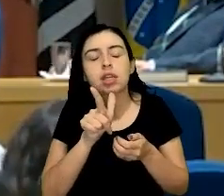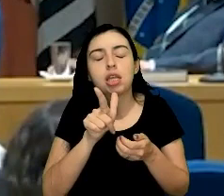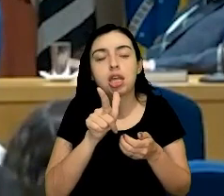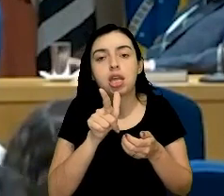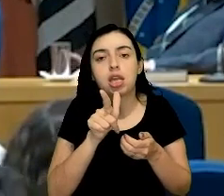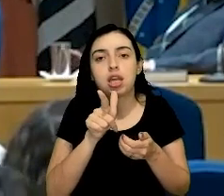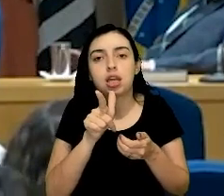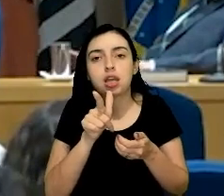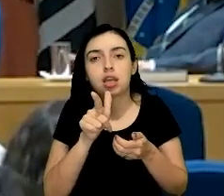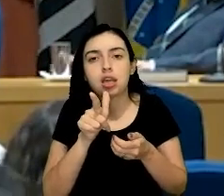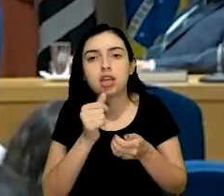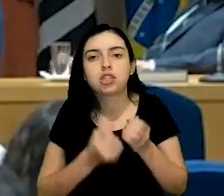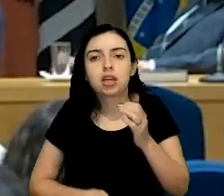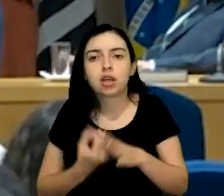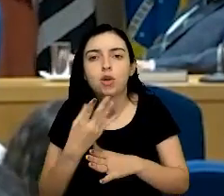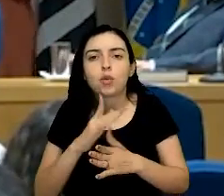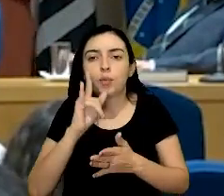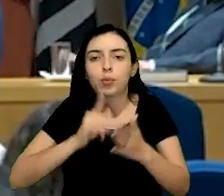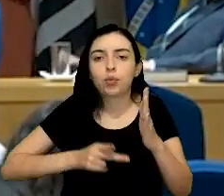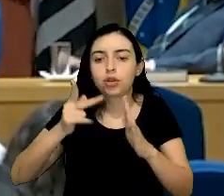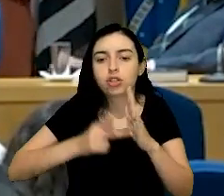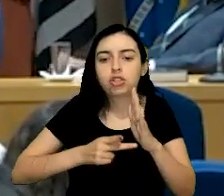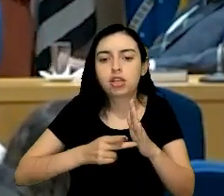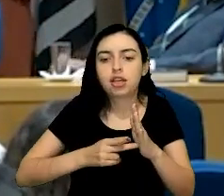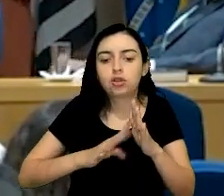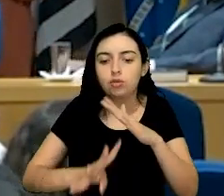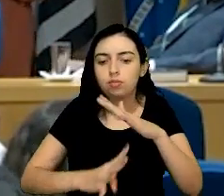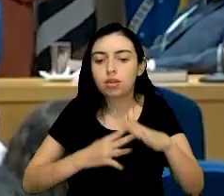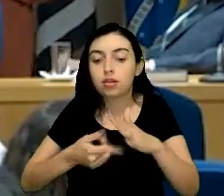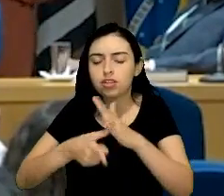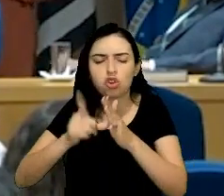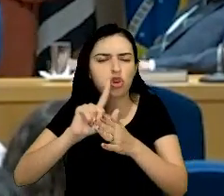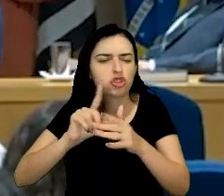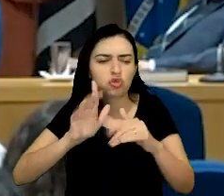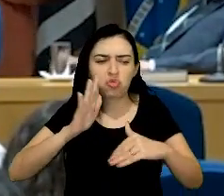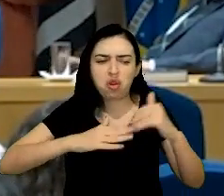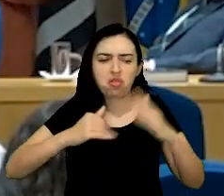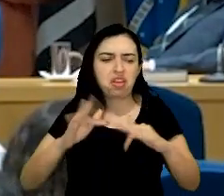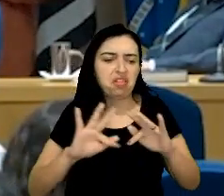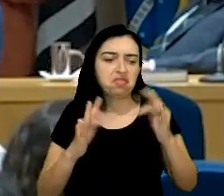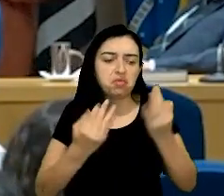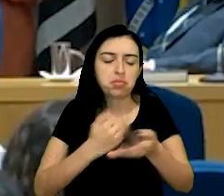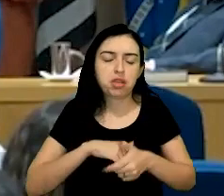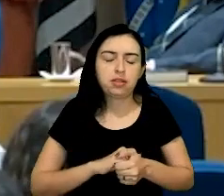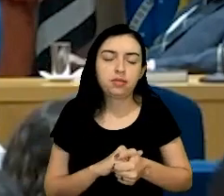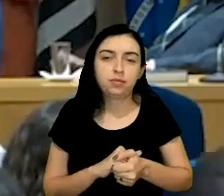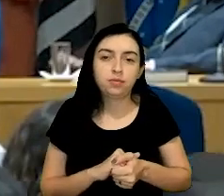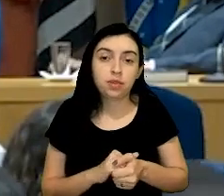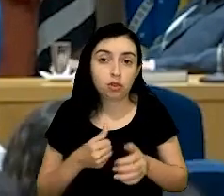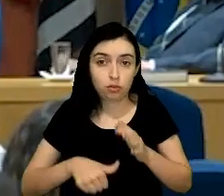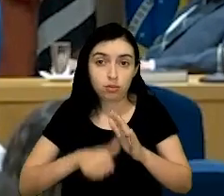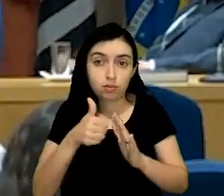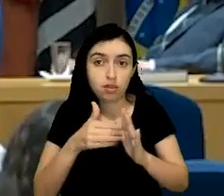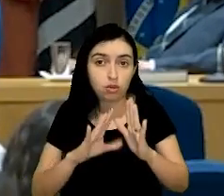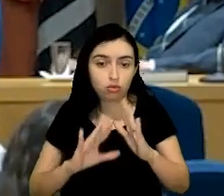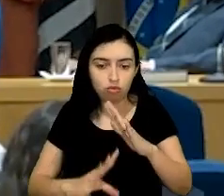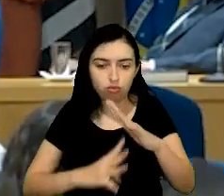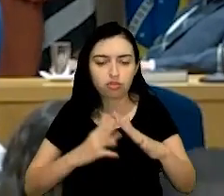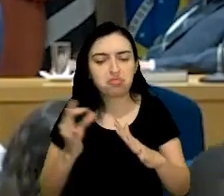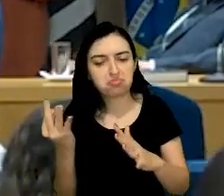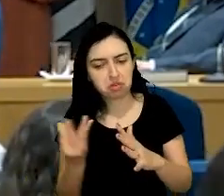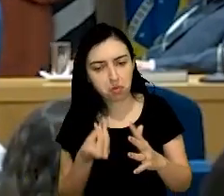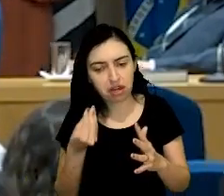projeto migratório antes do que qualquer outra. Então, esse é o primeiro fluxo altamente qualificado da Venezuela para o